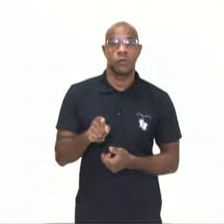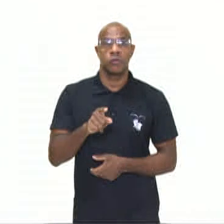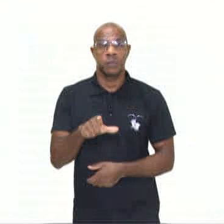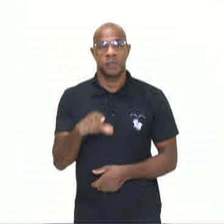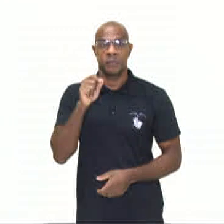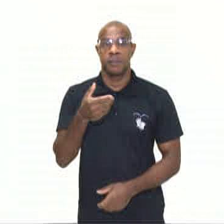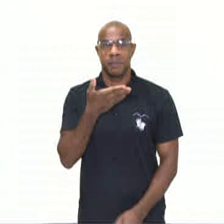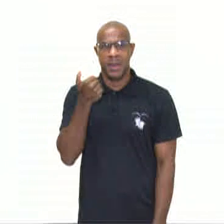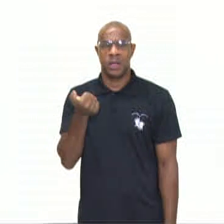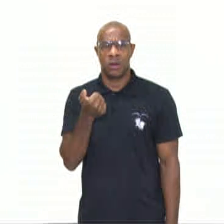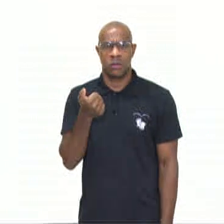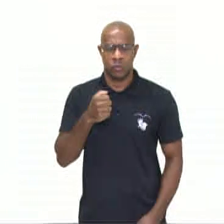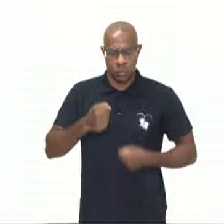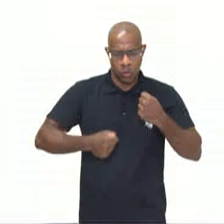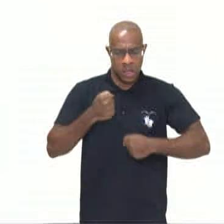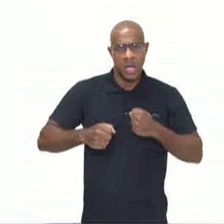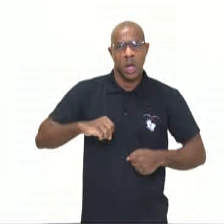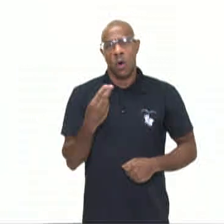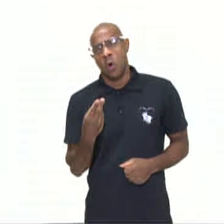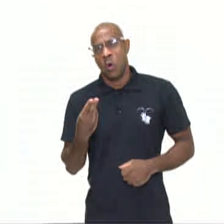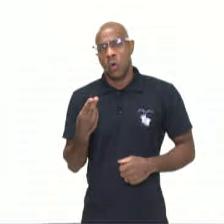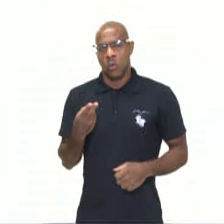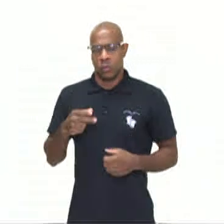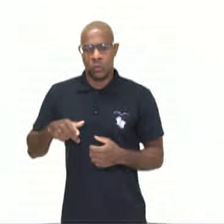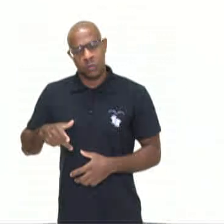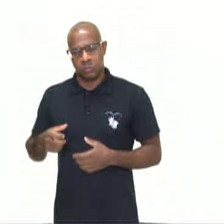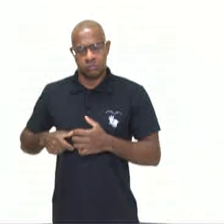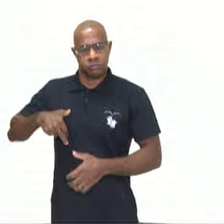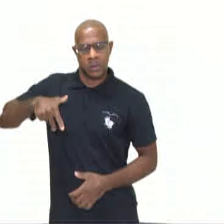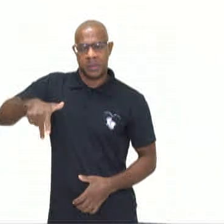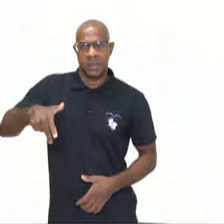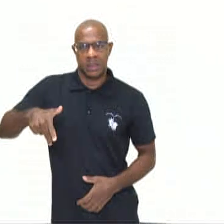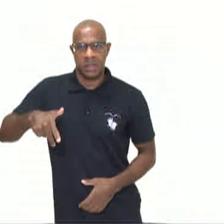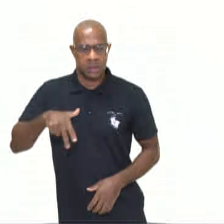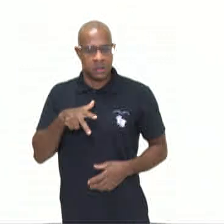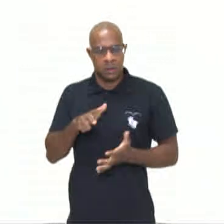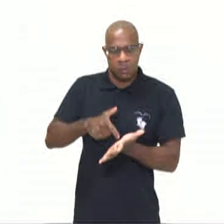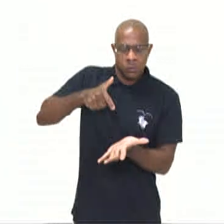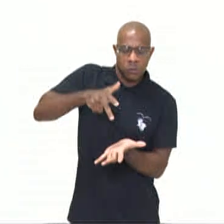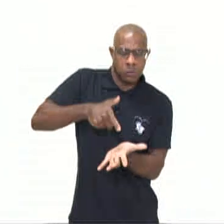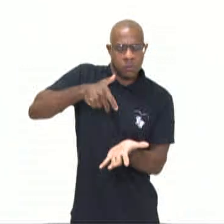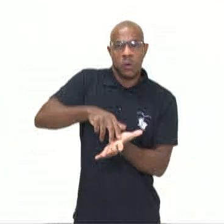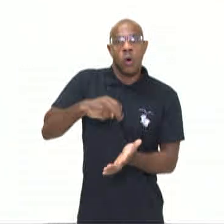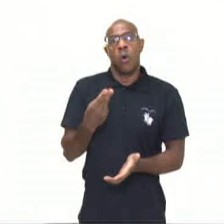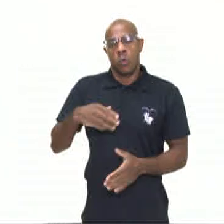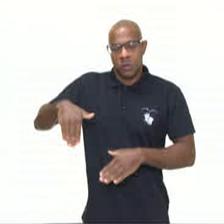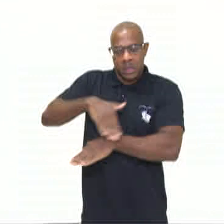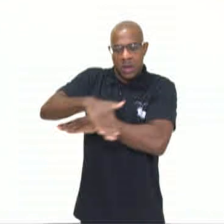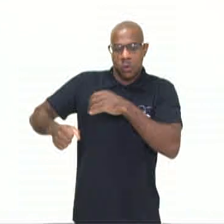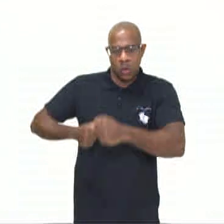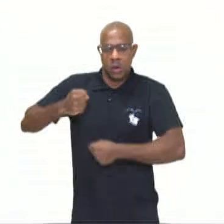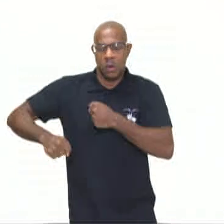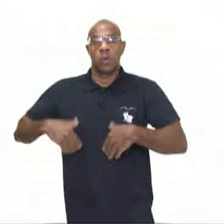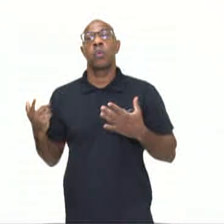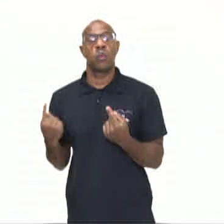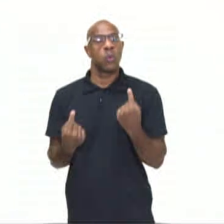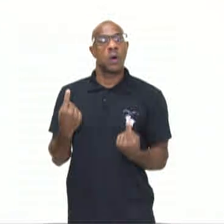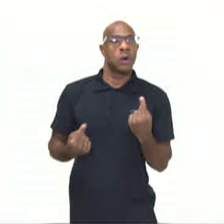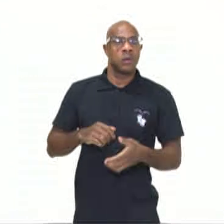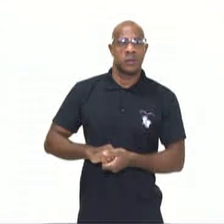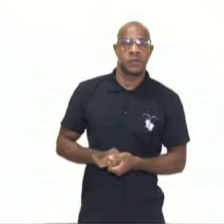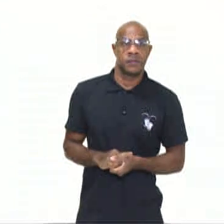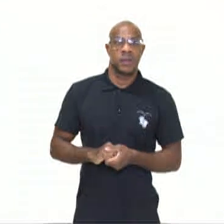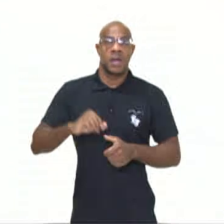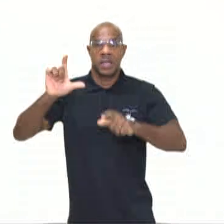prefere correr ou caminhar? Na esteira ou na rua? O bem-estar desta terça-feira explica os